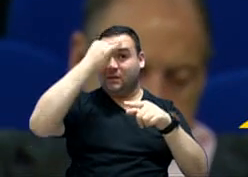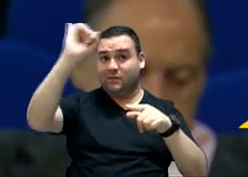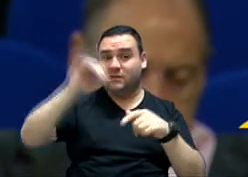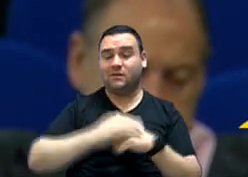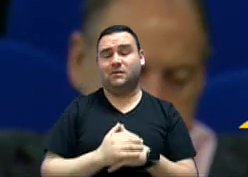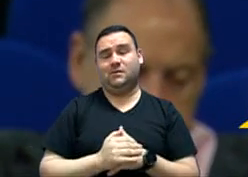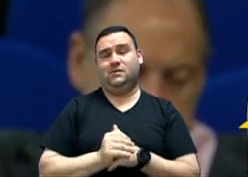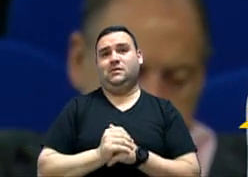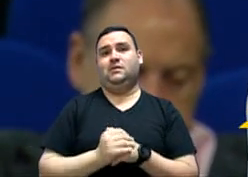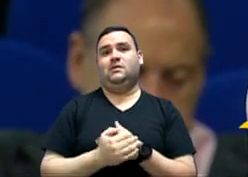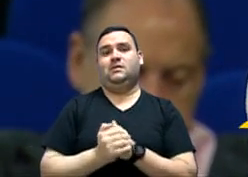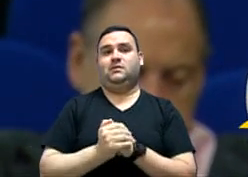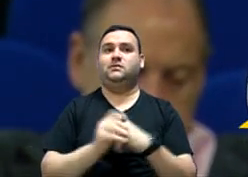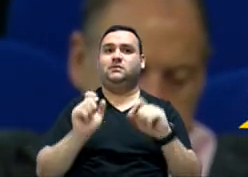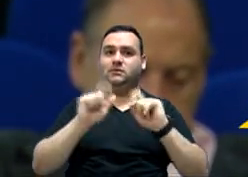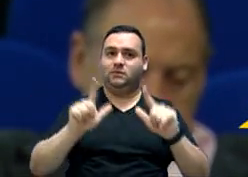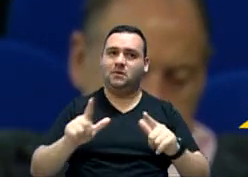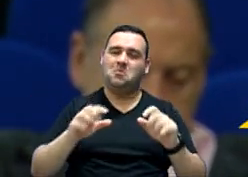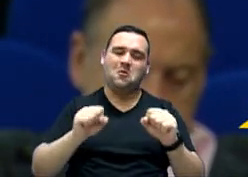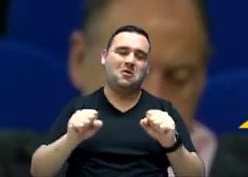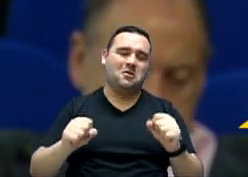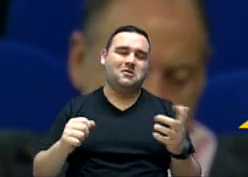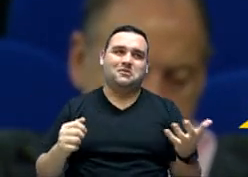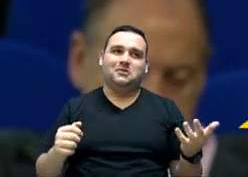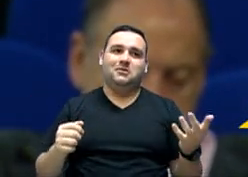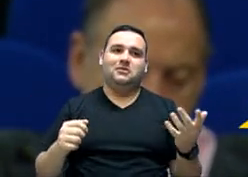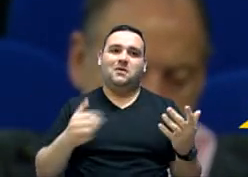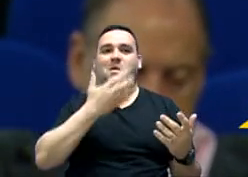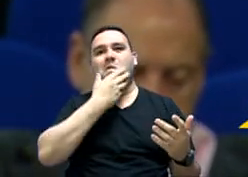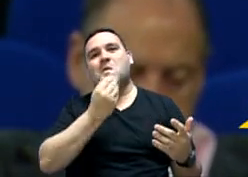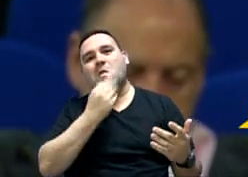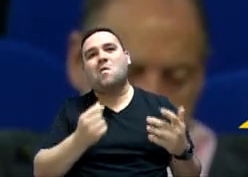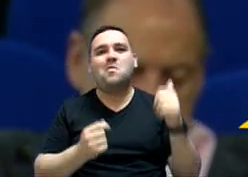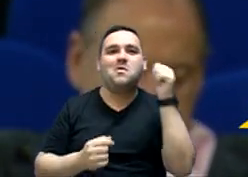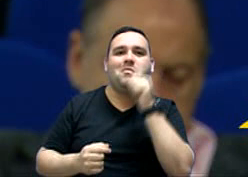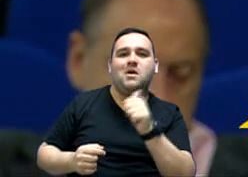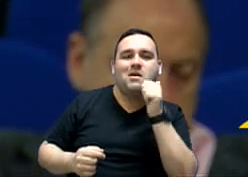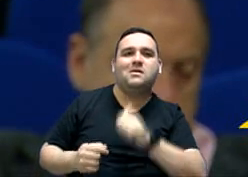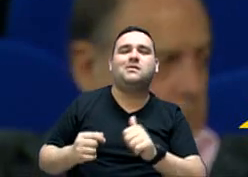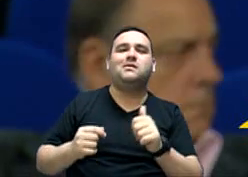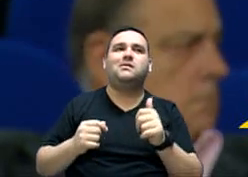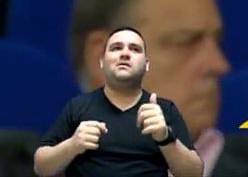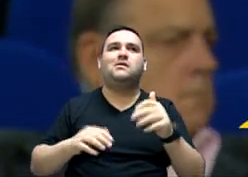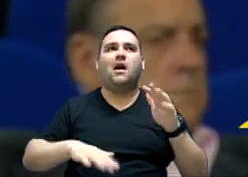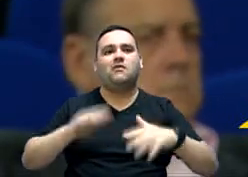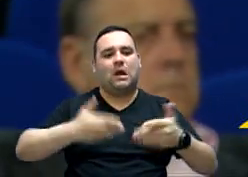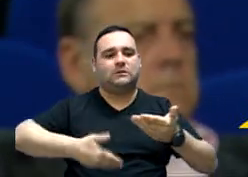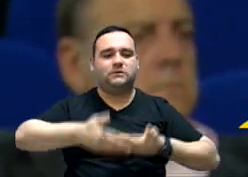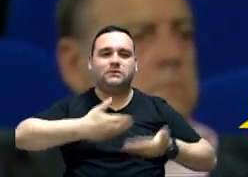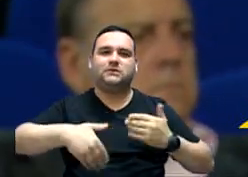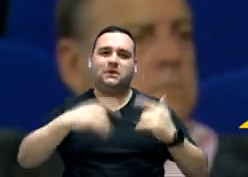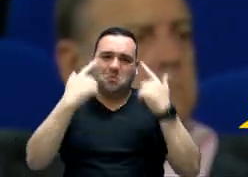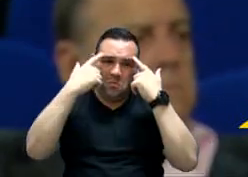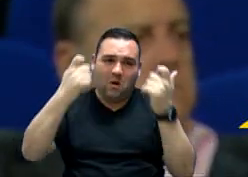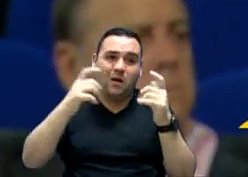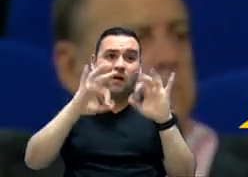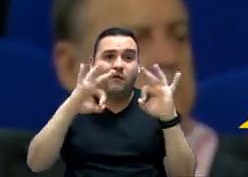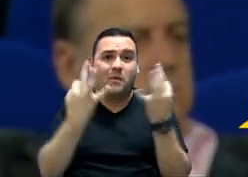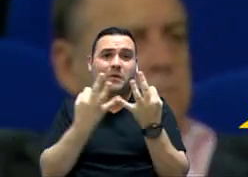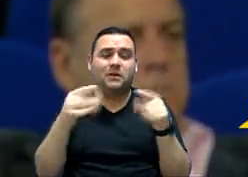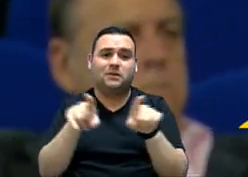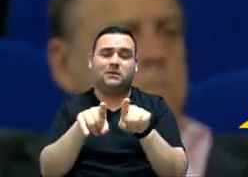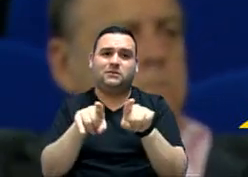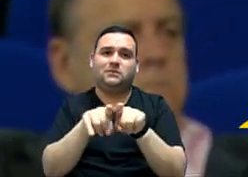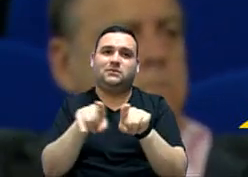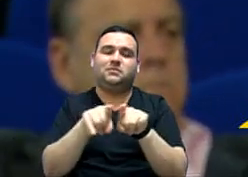prevenção, alertando, sejam meninos, meninas, relacionamentos violentos, famílias